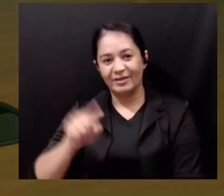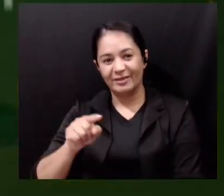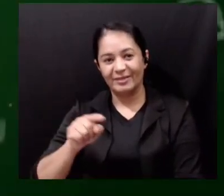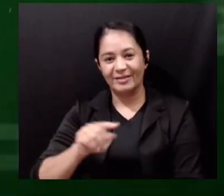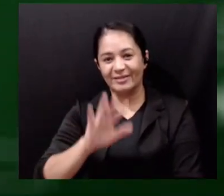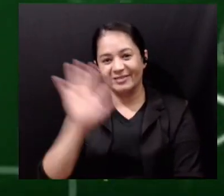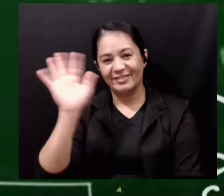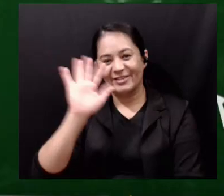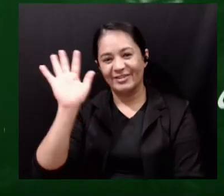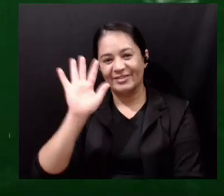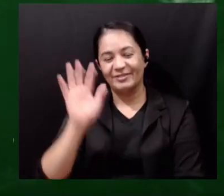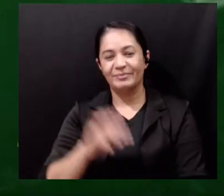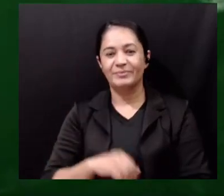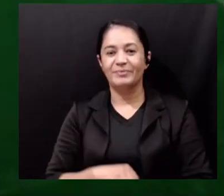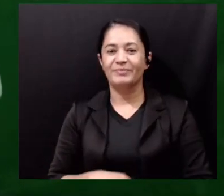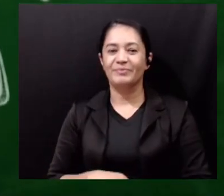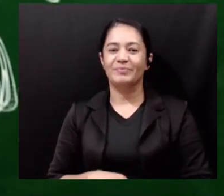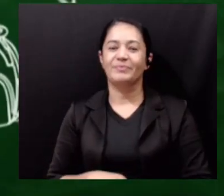Tchau!